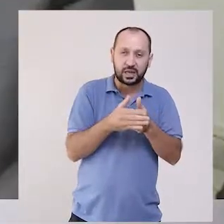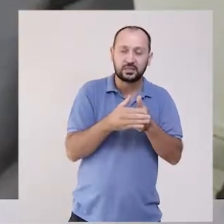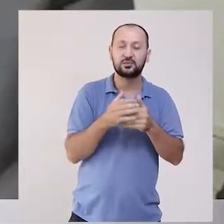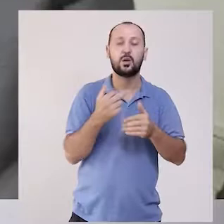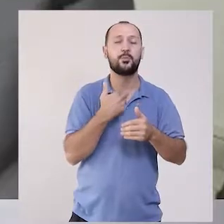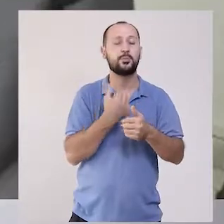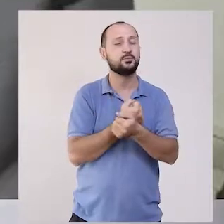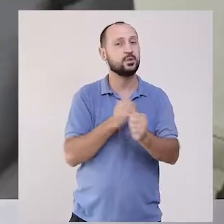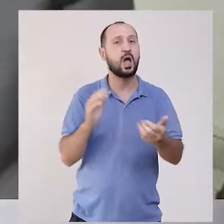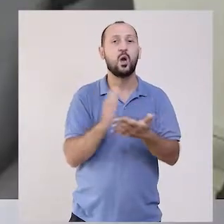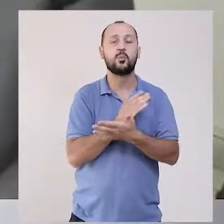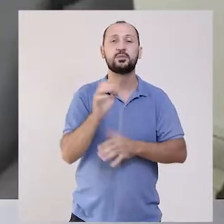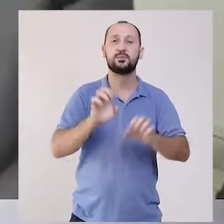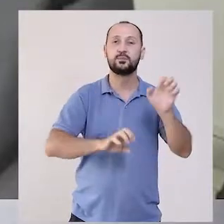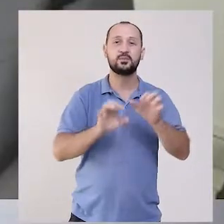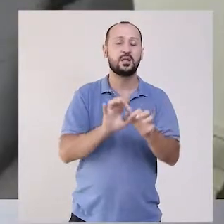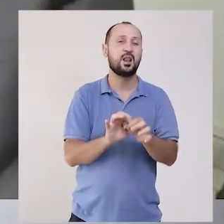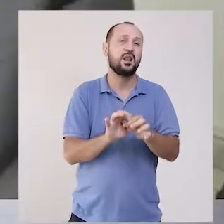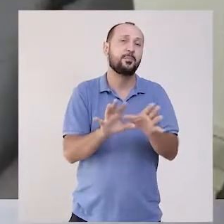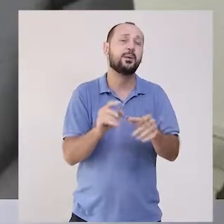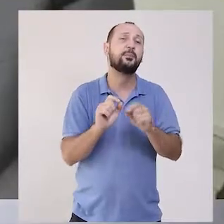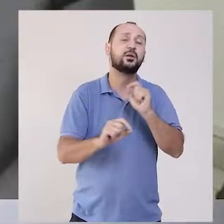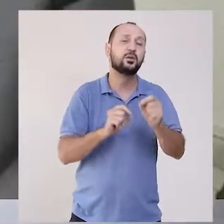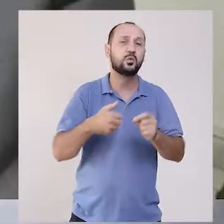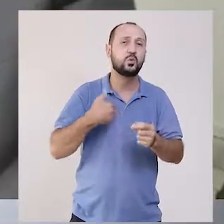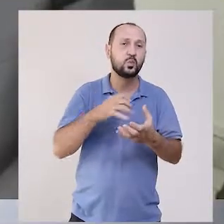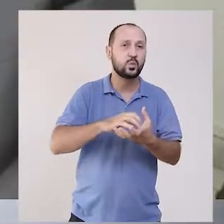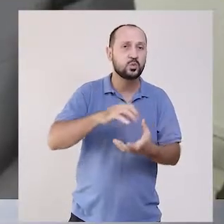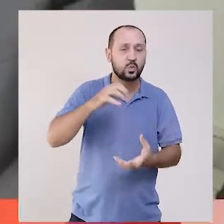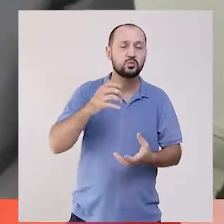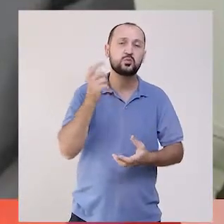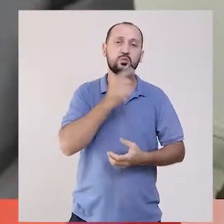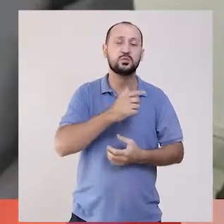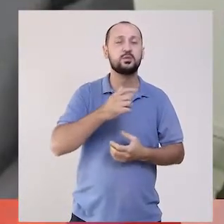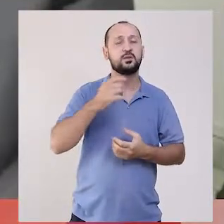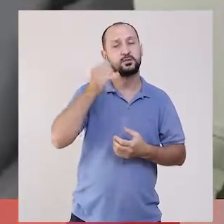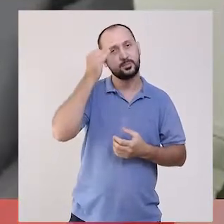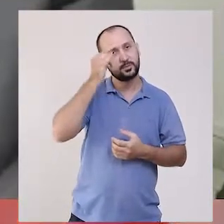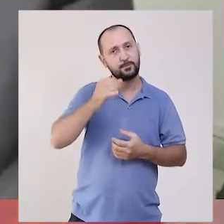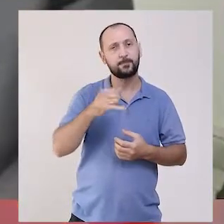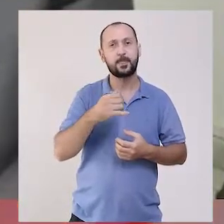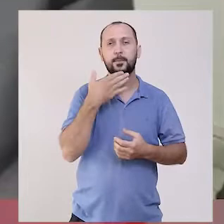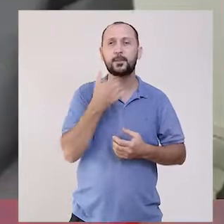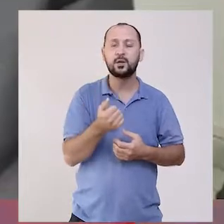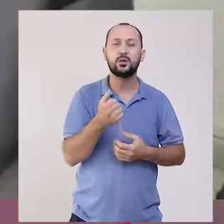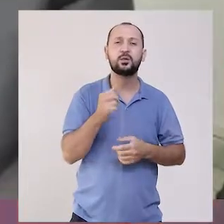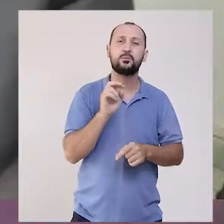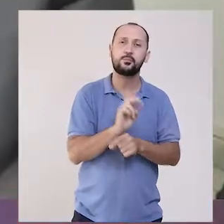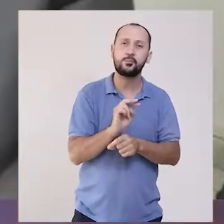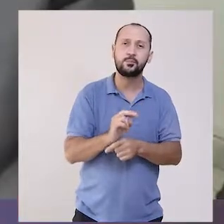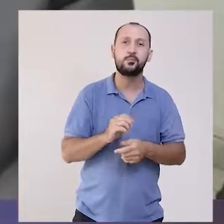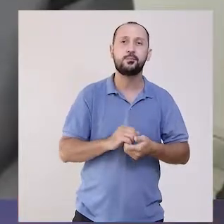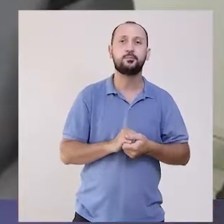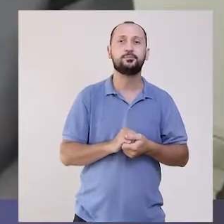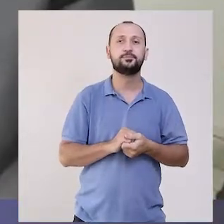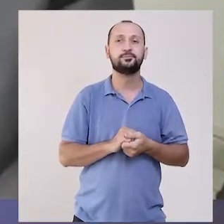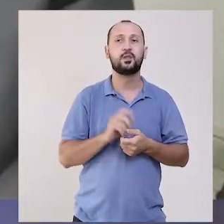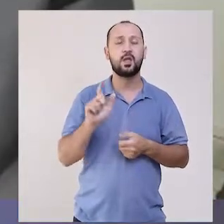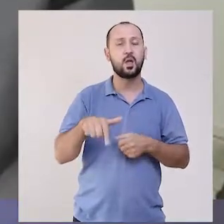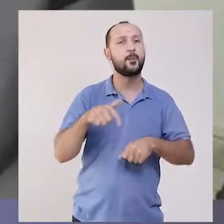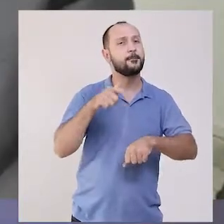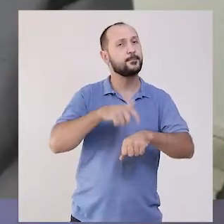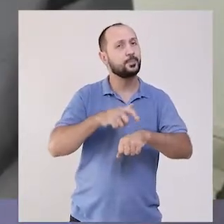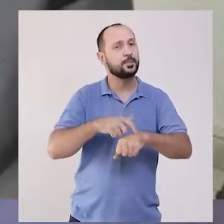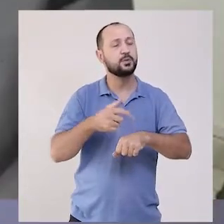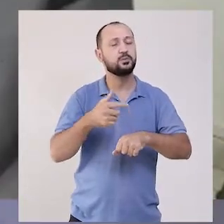acabam abrindo exceções justamente para que os idosos possam se proteger. Melhor ainda se proteger, nós estamos